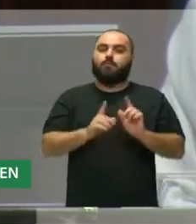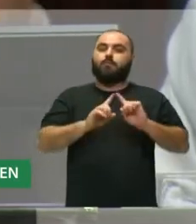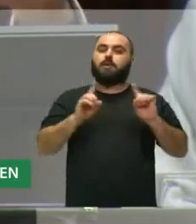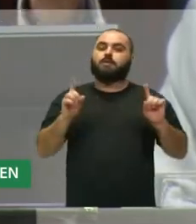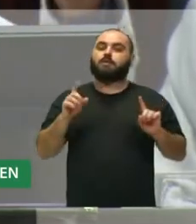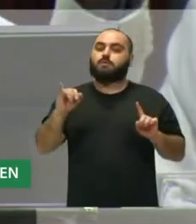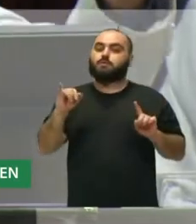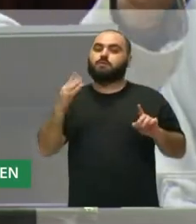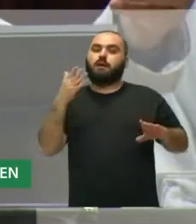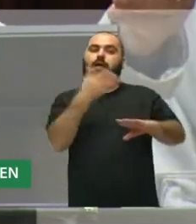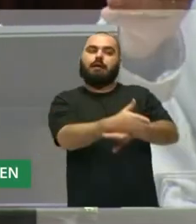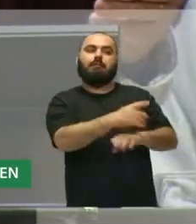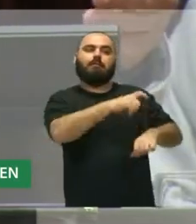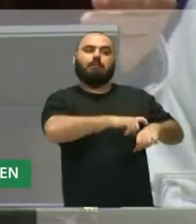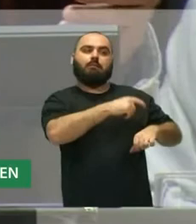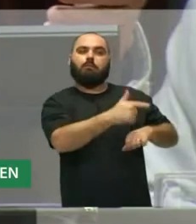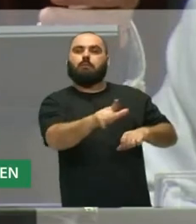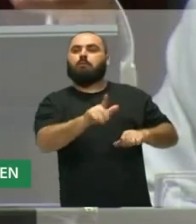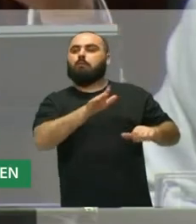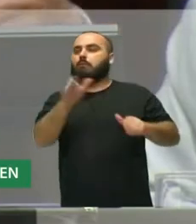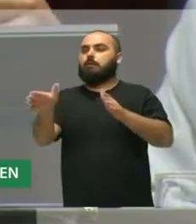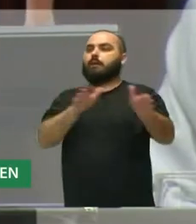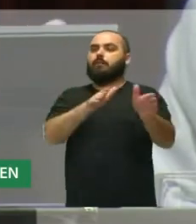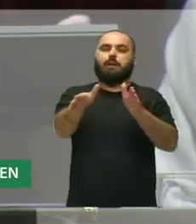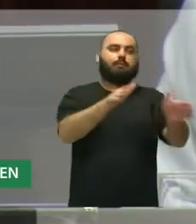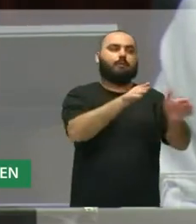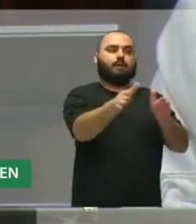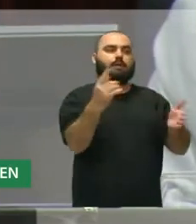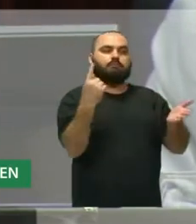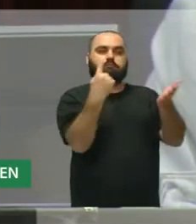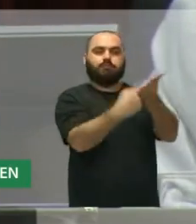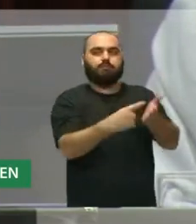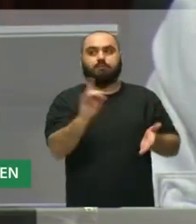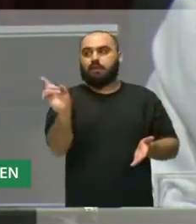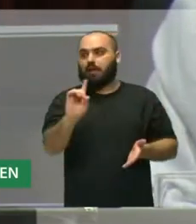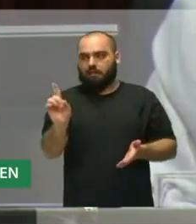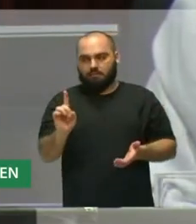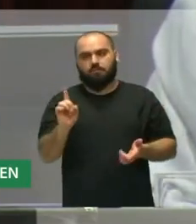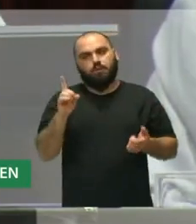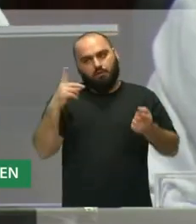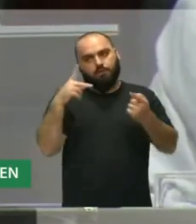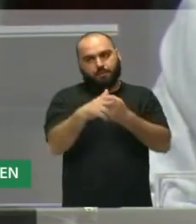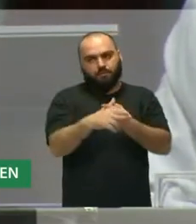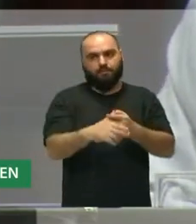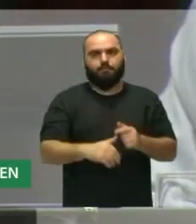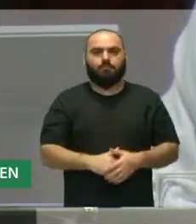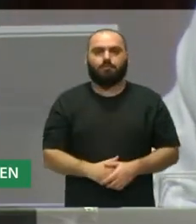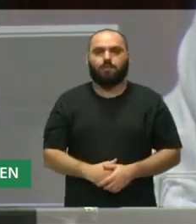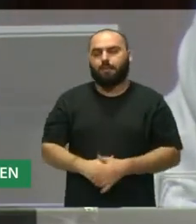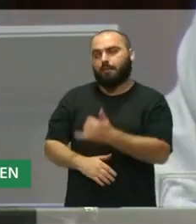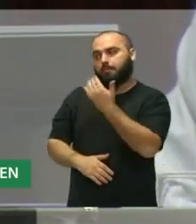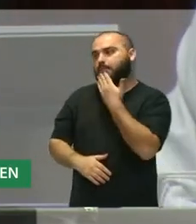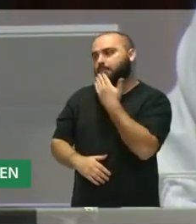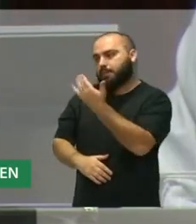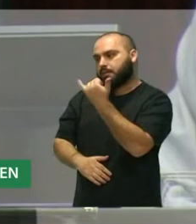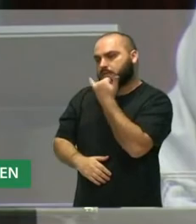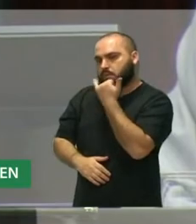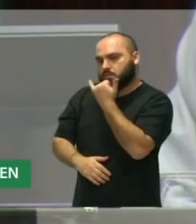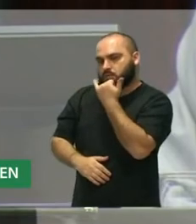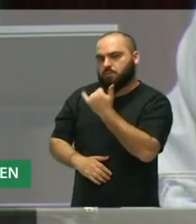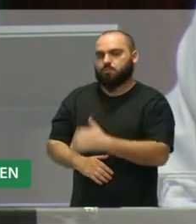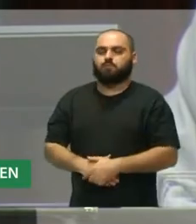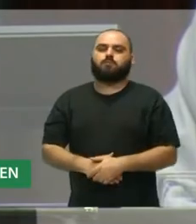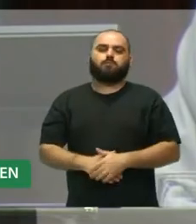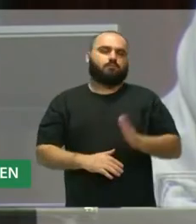estiver invadindo o tempo do outro e isso não for a contento. Aí a gente interrompe, tá? Eu peço desculpas de quebrar tudo o protocolo, bem, irmão. Não sabia.